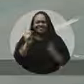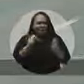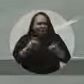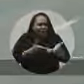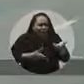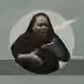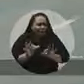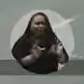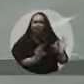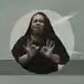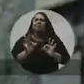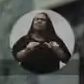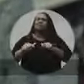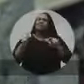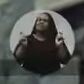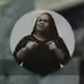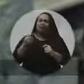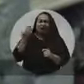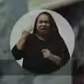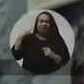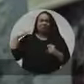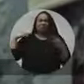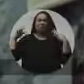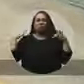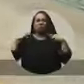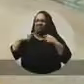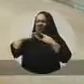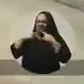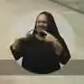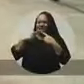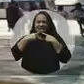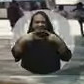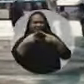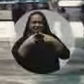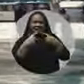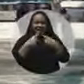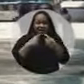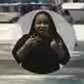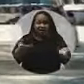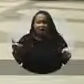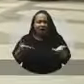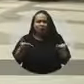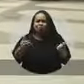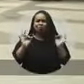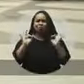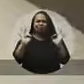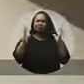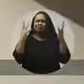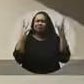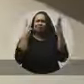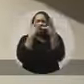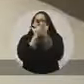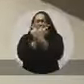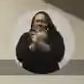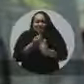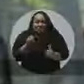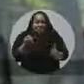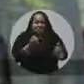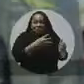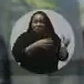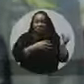mais organizado. Antigamente os turistas reclamavam muito. E hoje em dia está tudo muito bonito, tudo